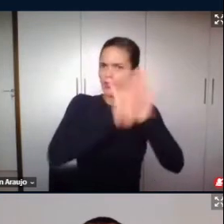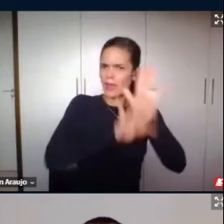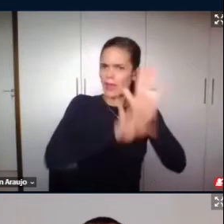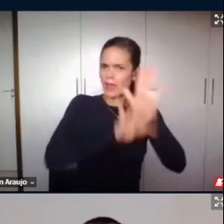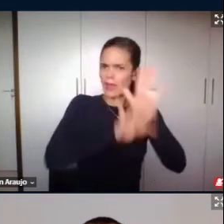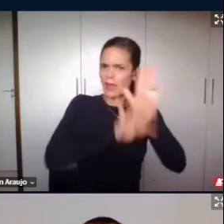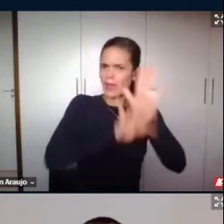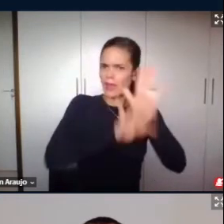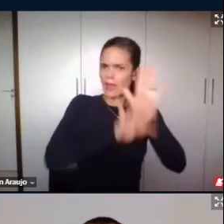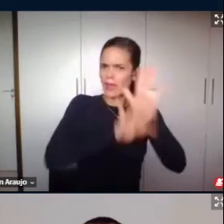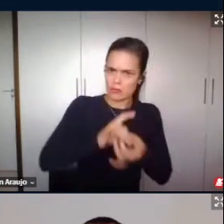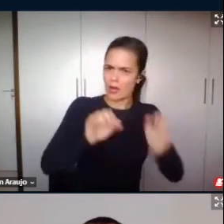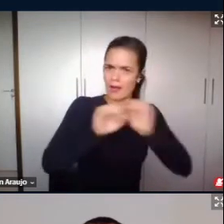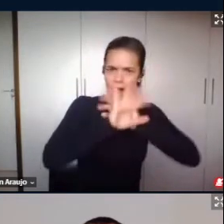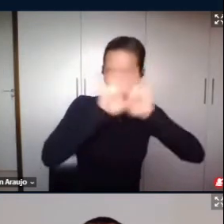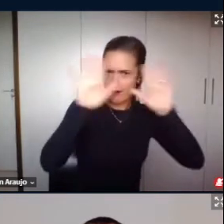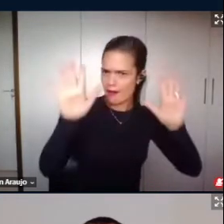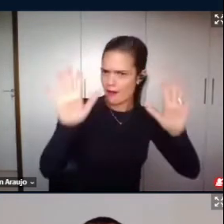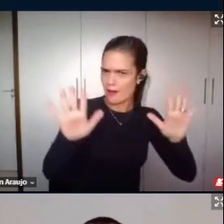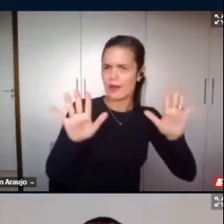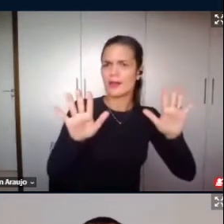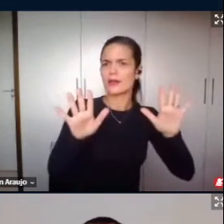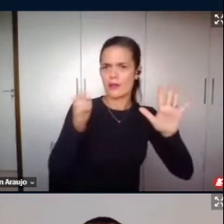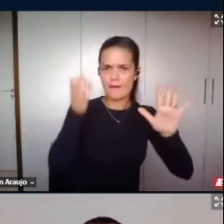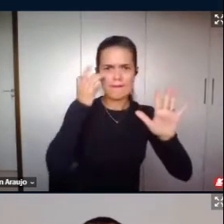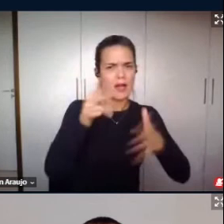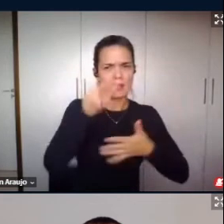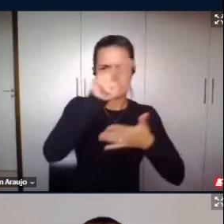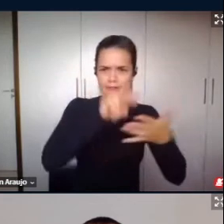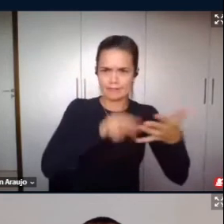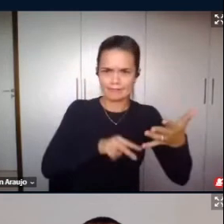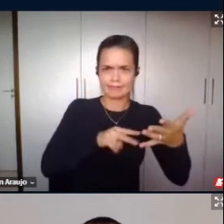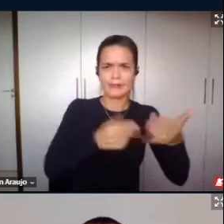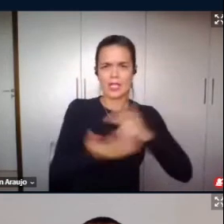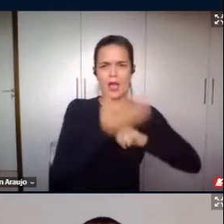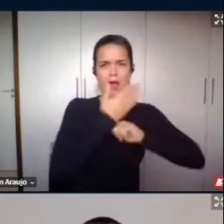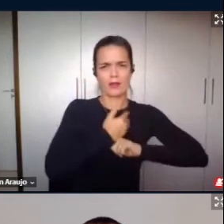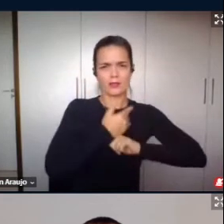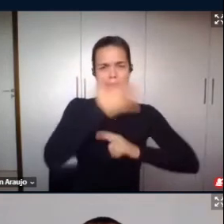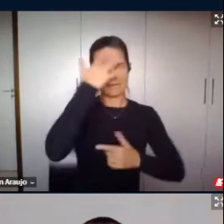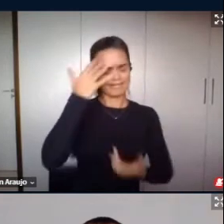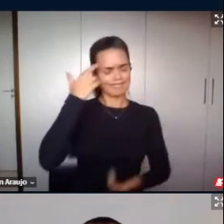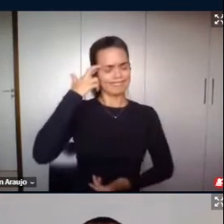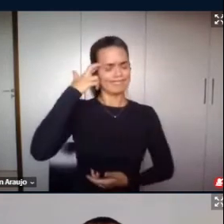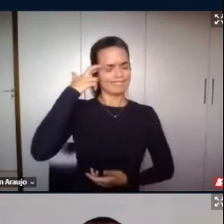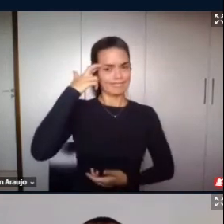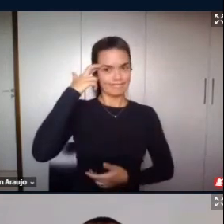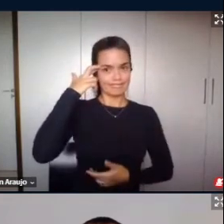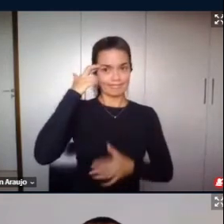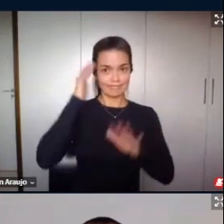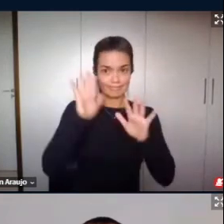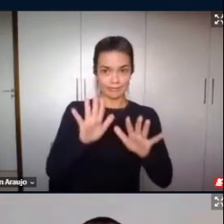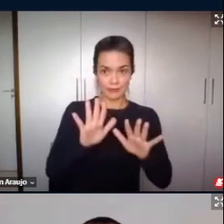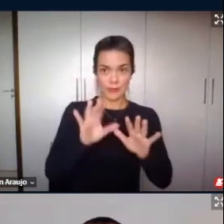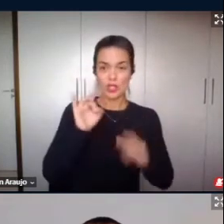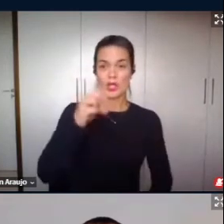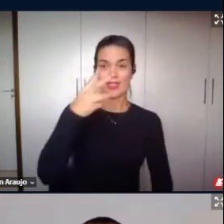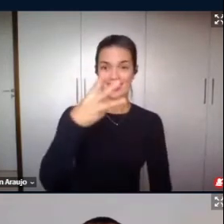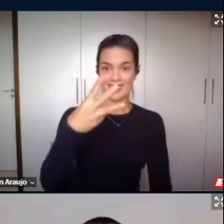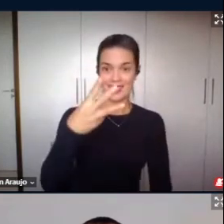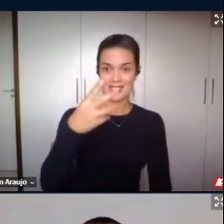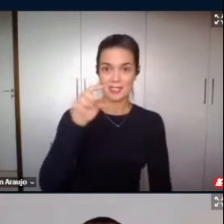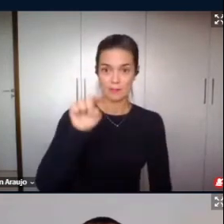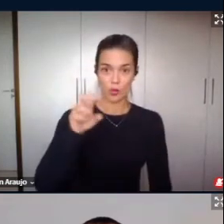e permite um avanço progressivo das reflexões. Eu apenas, na sessão 3.5, nós